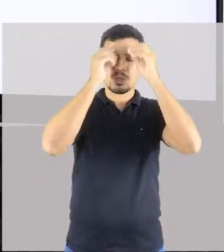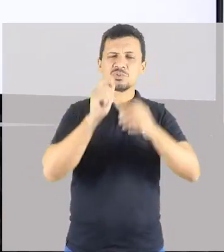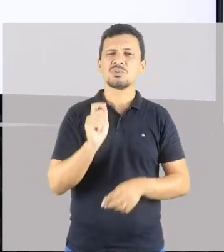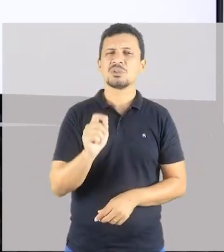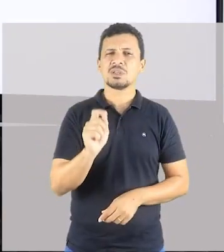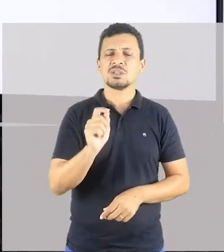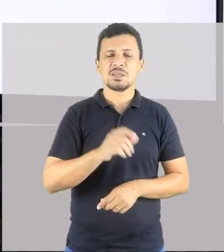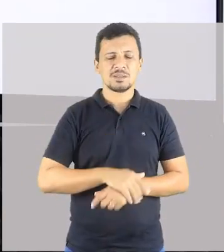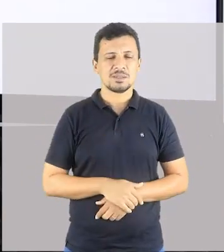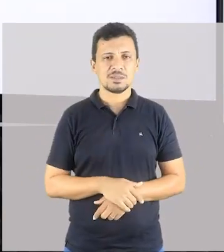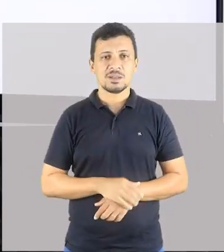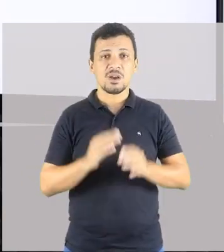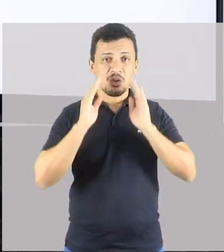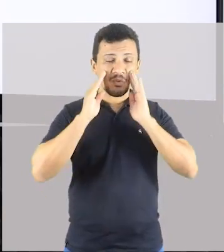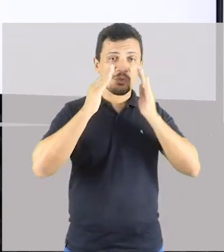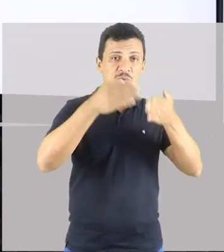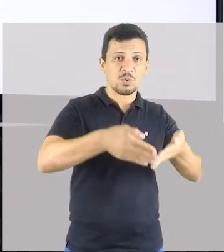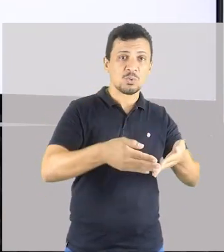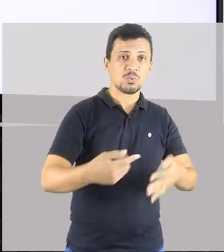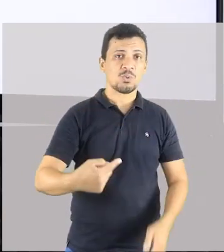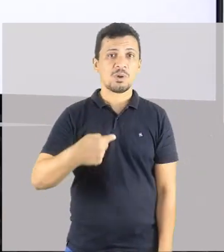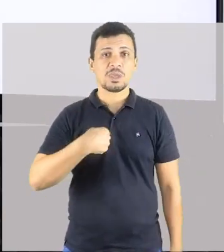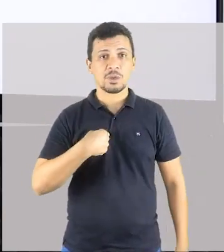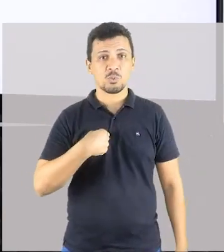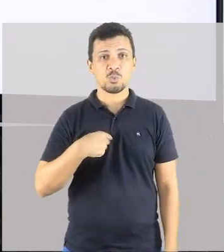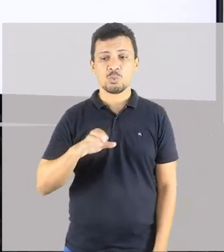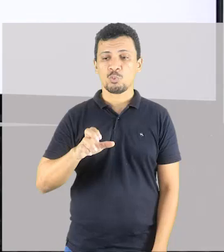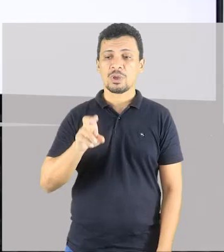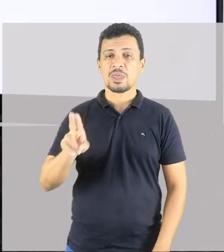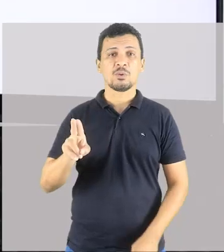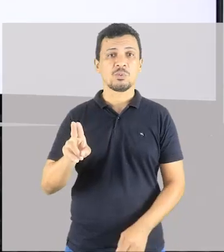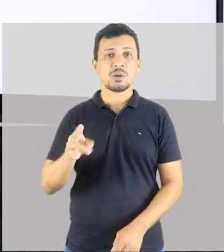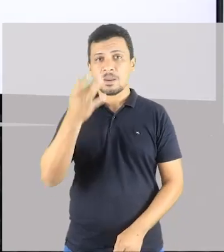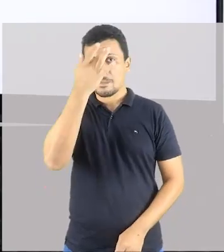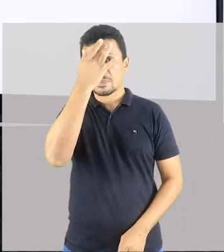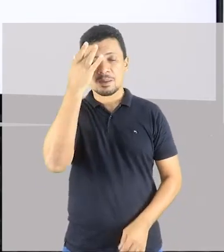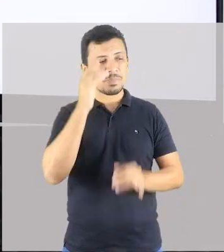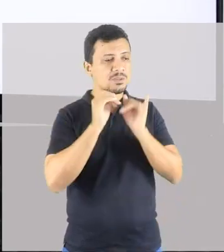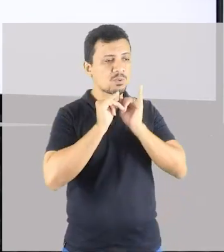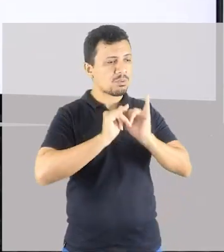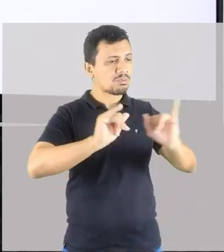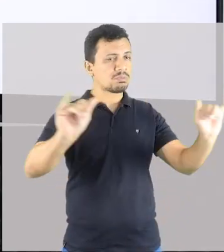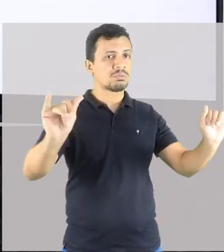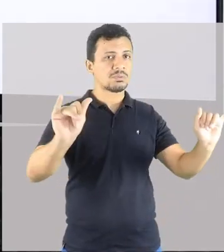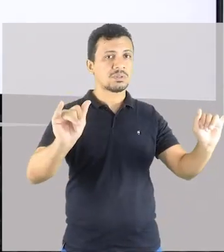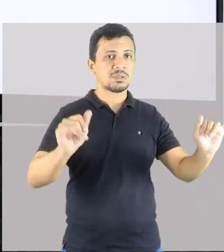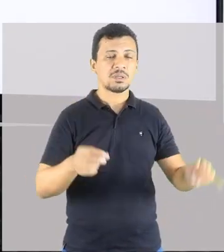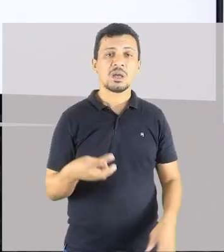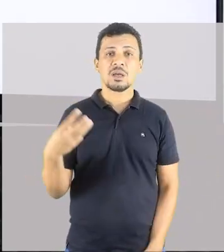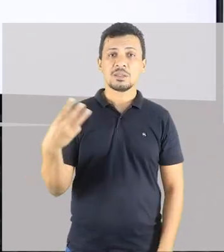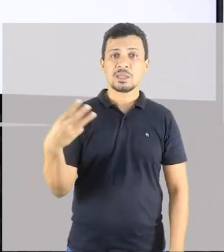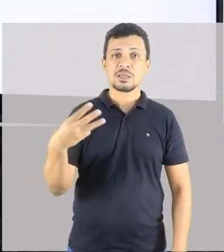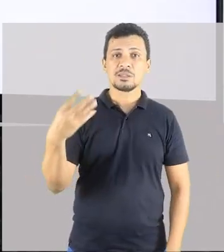emotiva? Quando está centrada no eu, está centrada em quem está passando a mensagem. Lá está em terceira